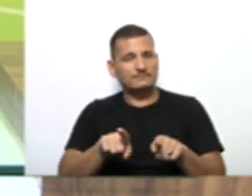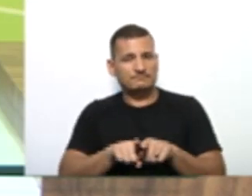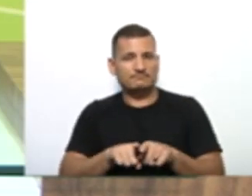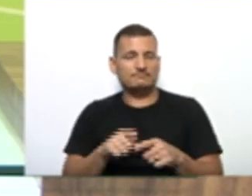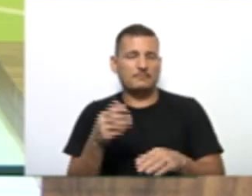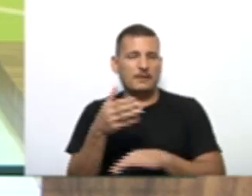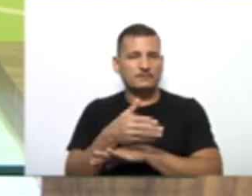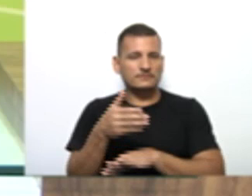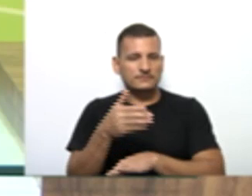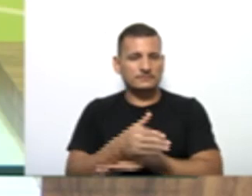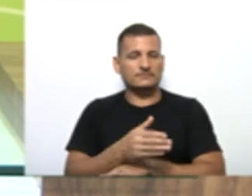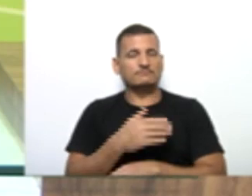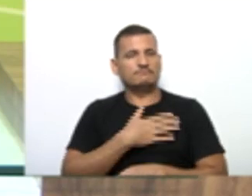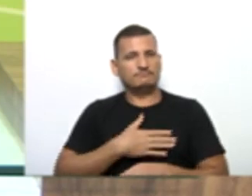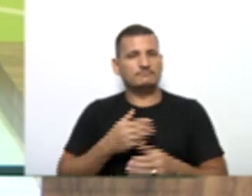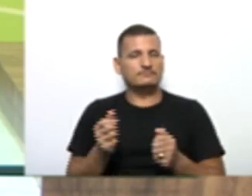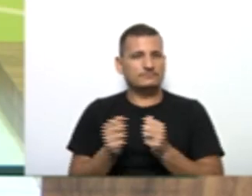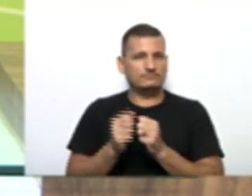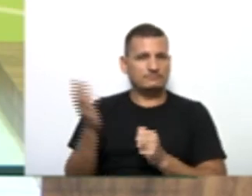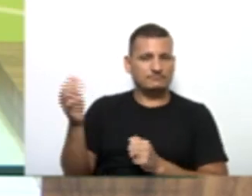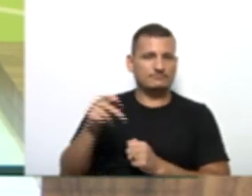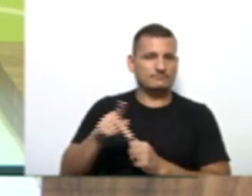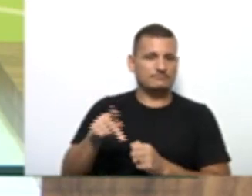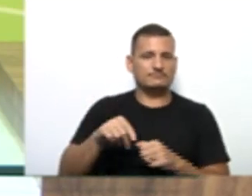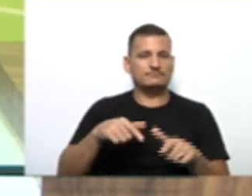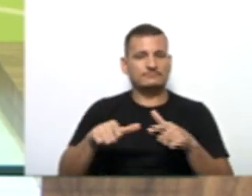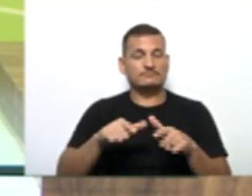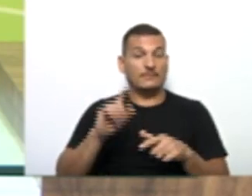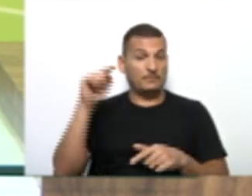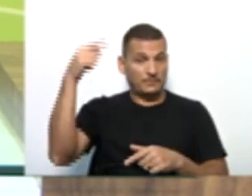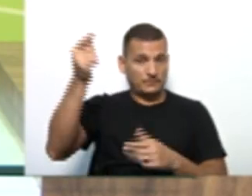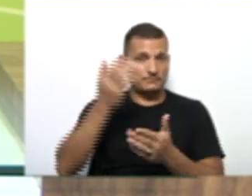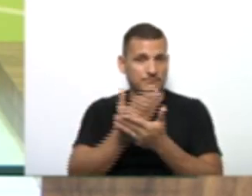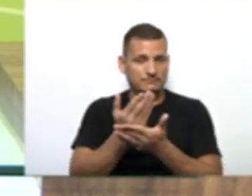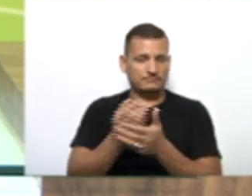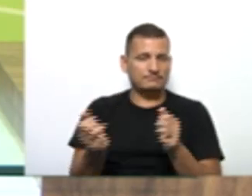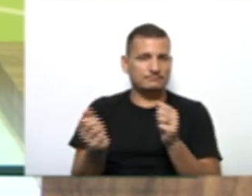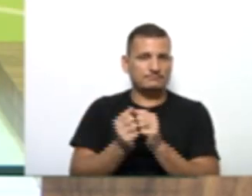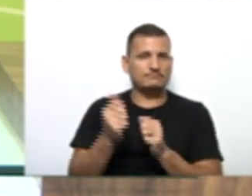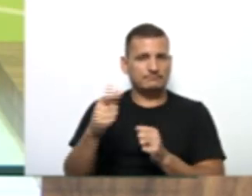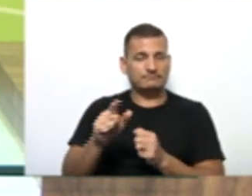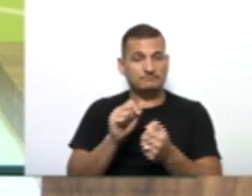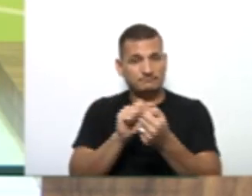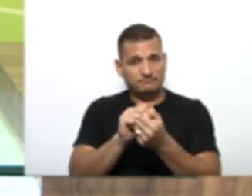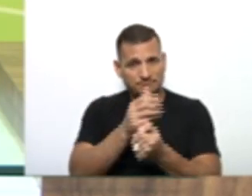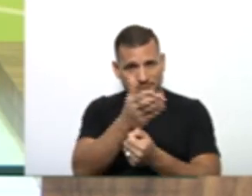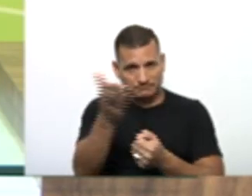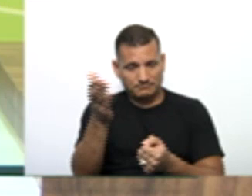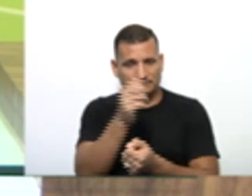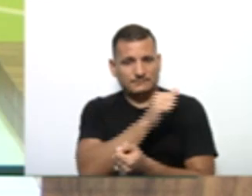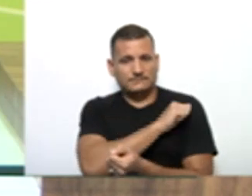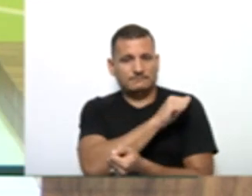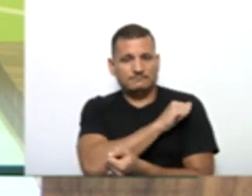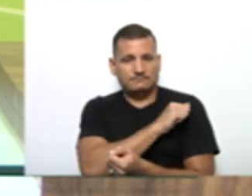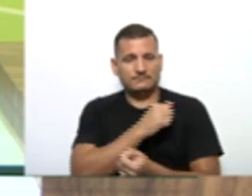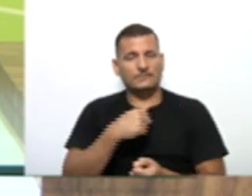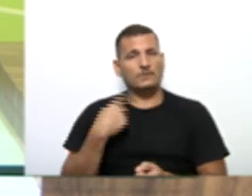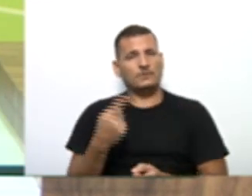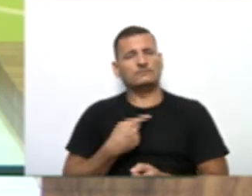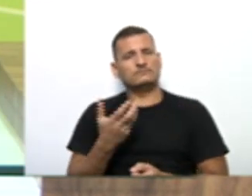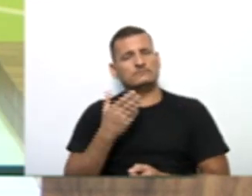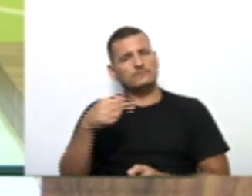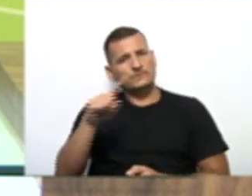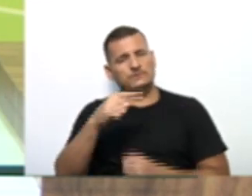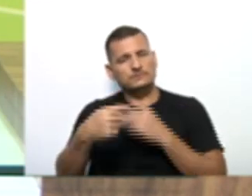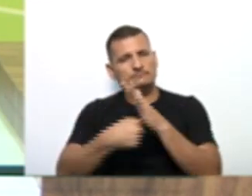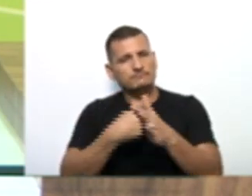alunos, né? Foi um prazer trabalhar com a senhora, né? E estaremos nas próximas aulas juntos com vocês, alunos, e nós queremos que vocês participem,